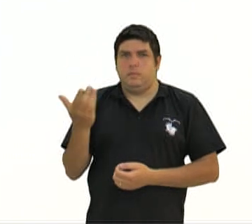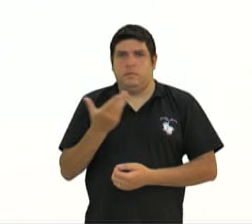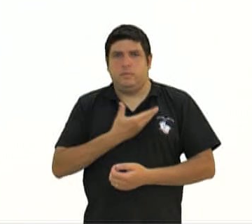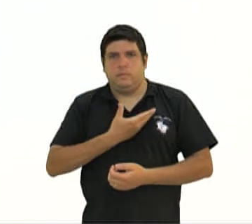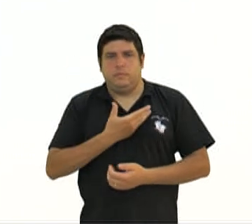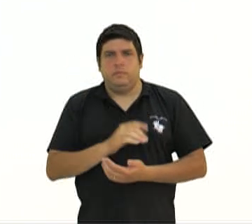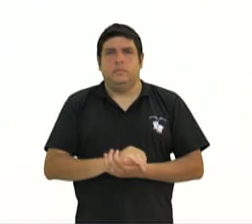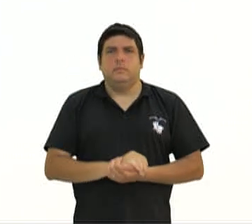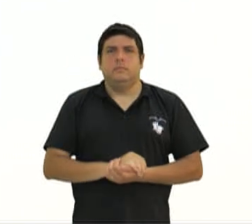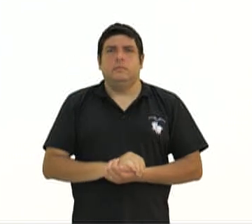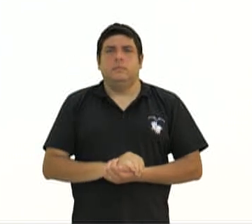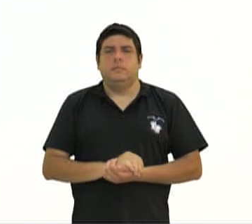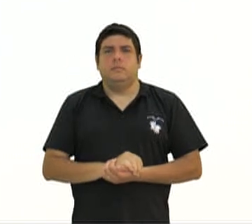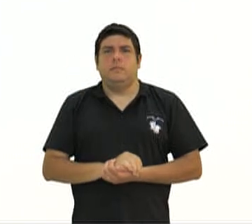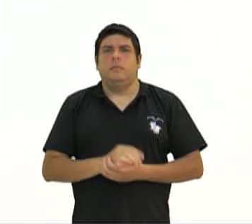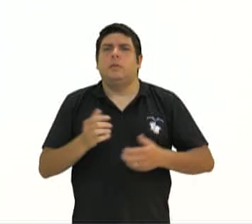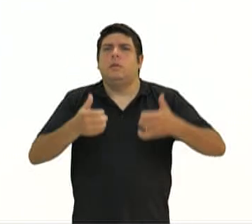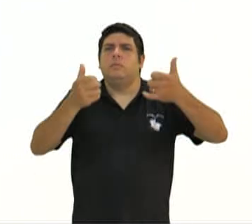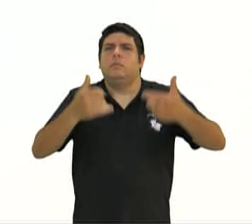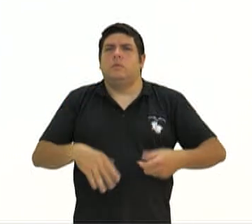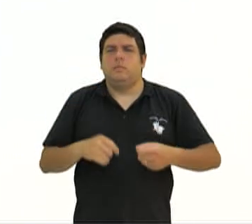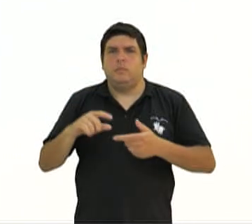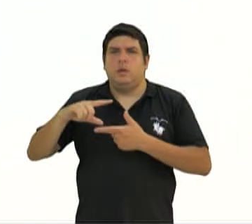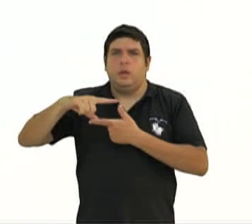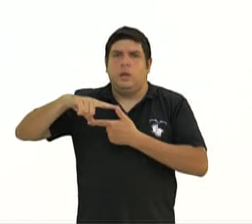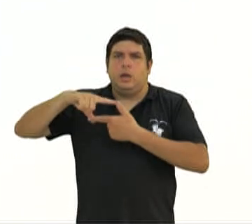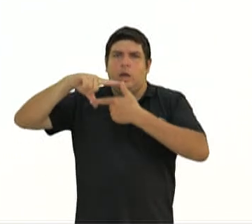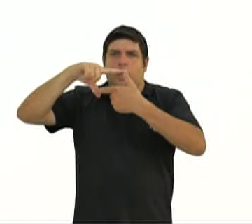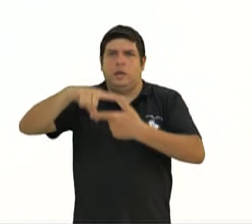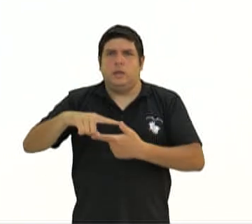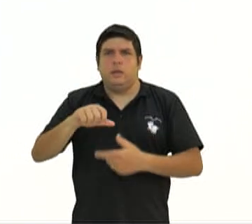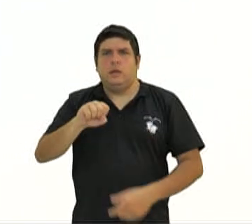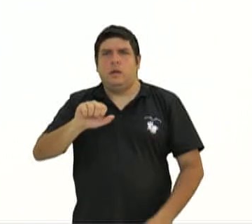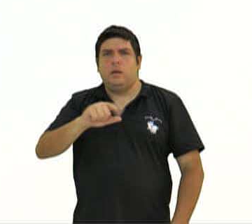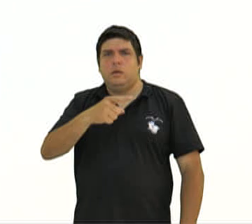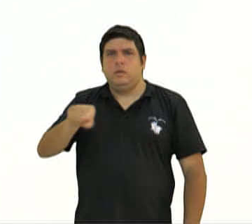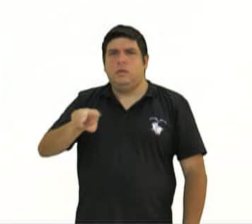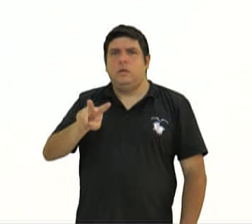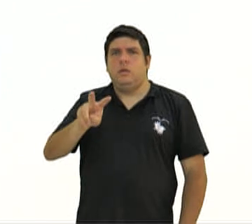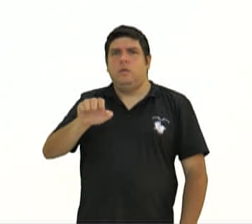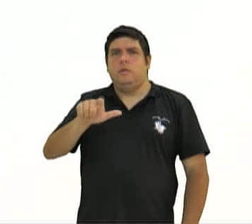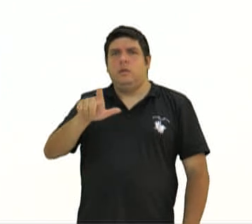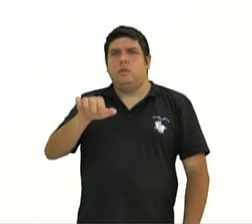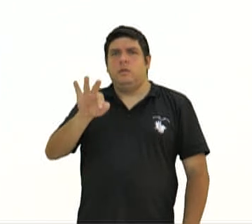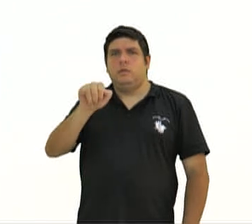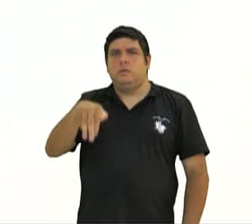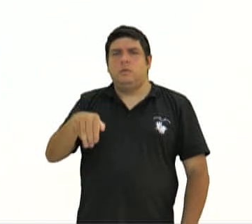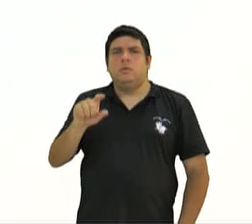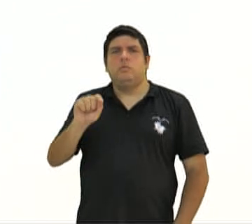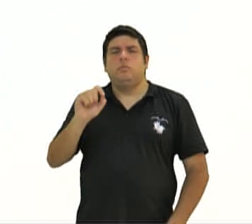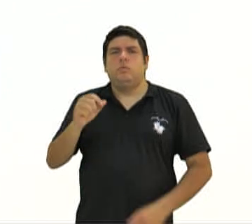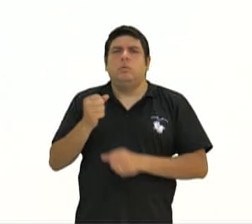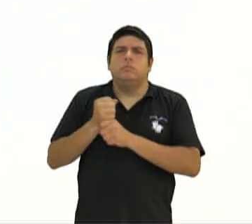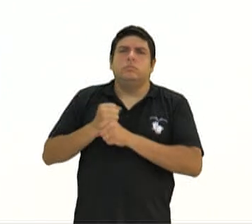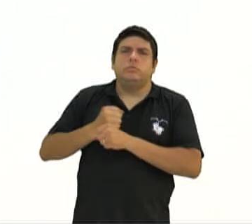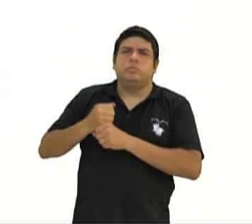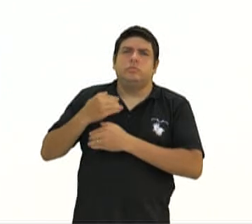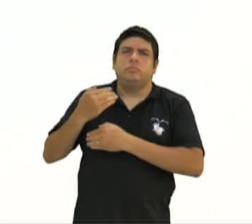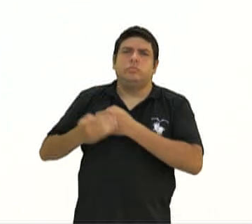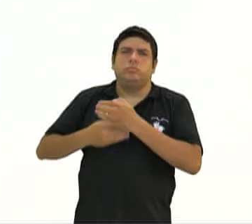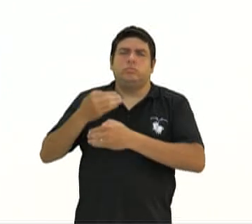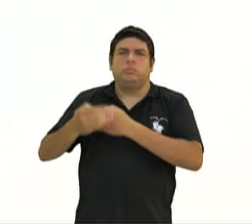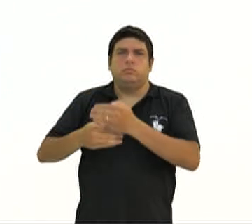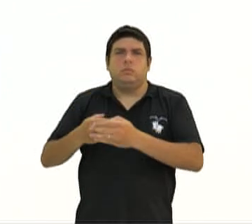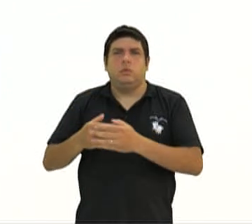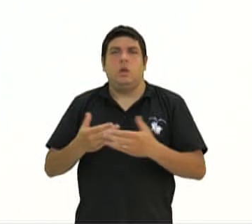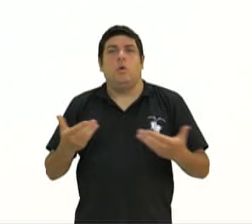seguinte, que a tradição do dia de São Valentim se desenvolveu ao decorrer do tempo e hoje em dia ele